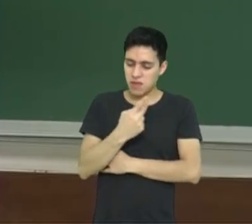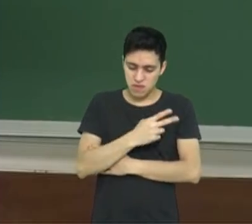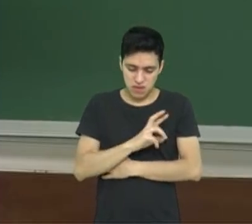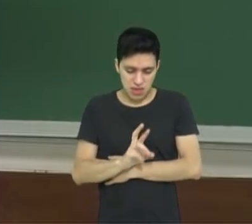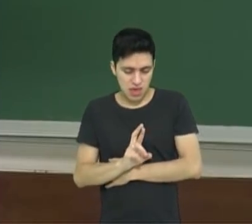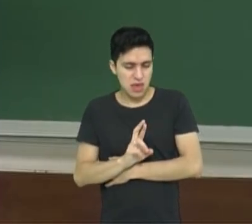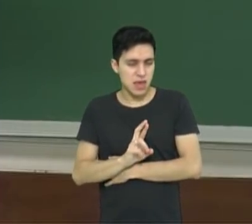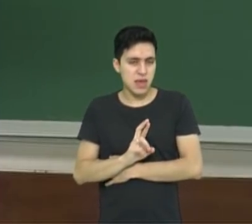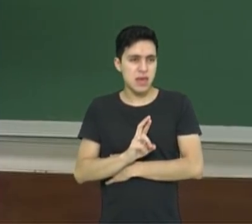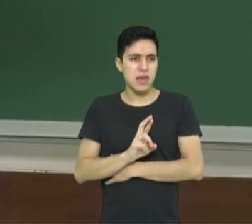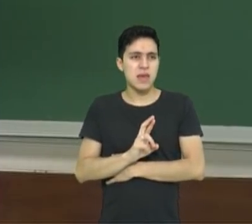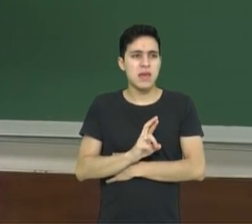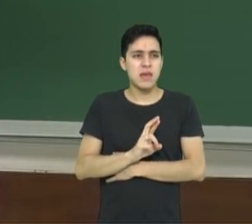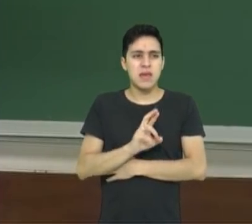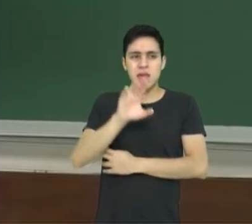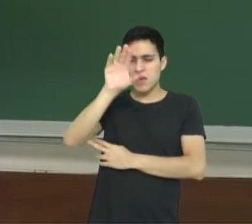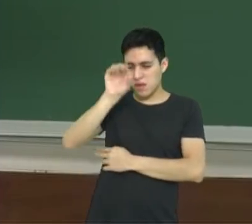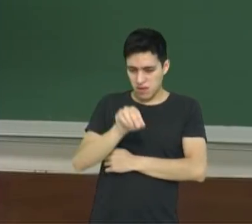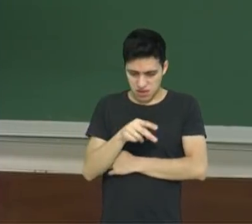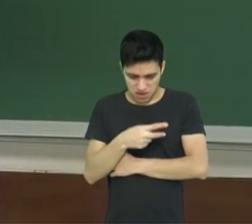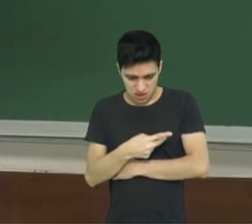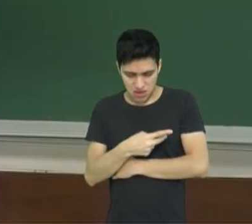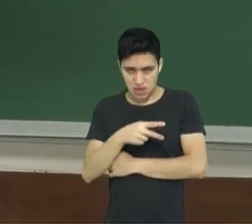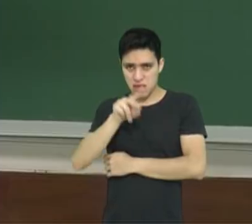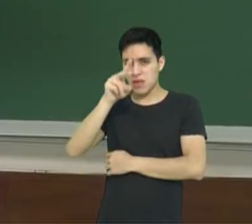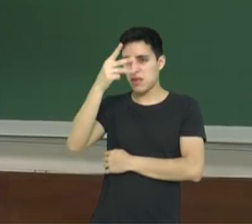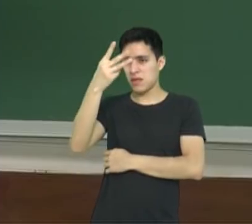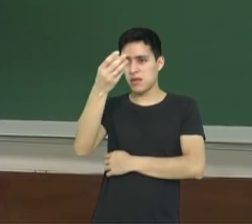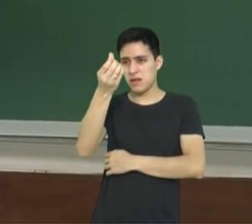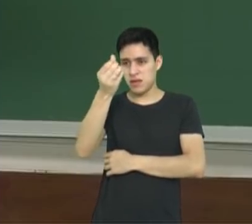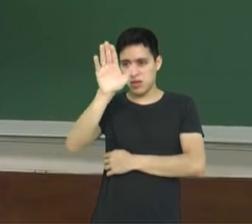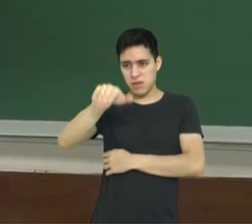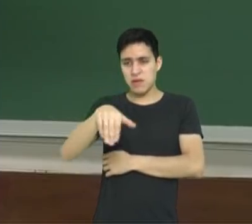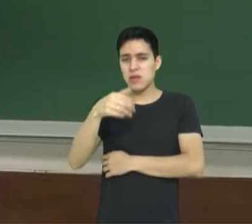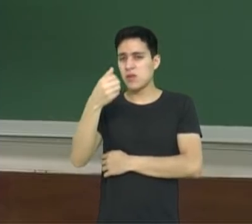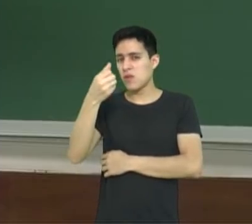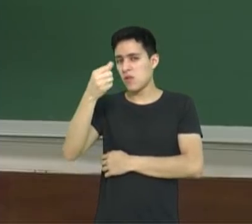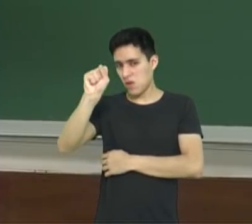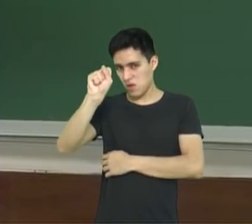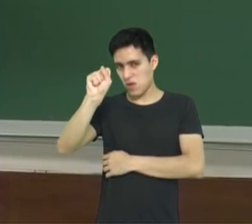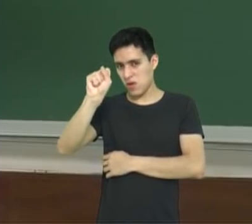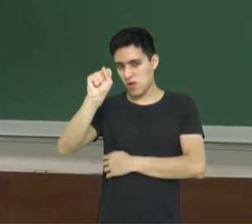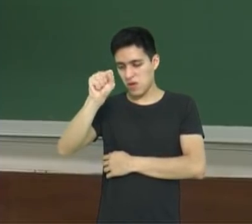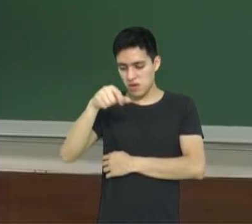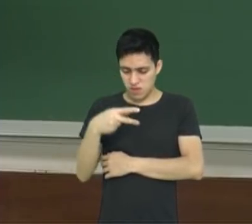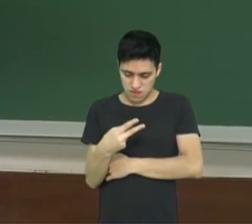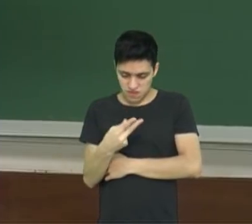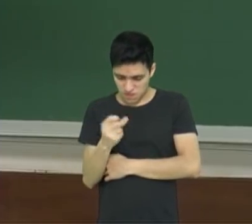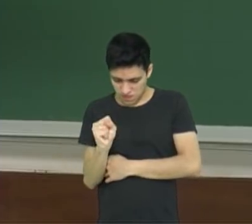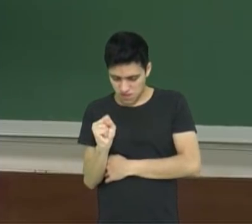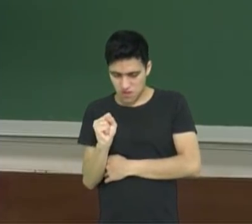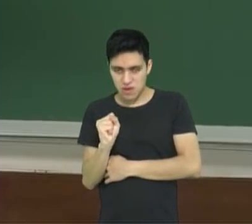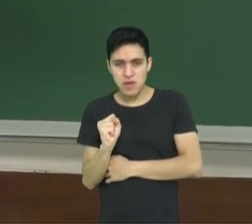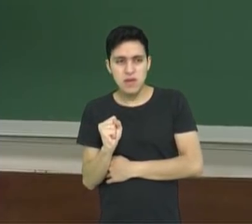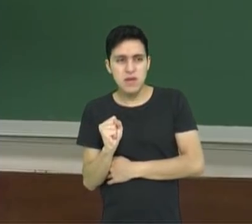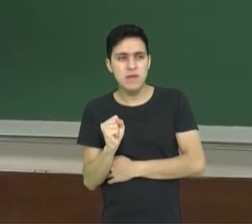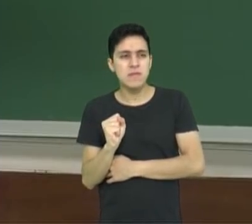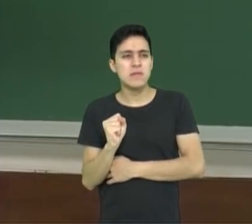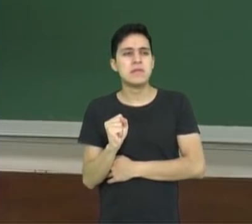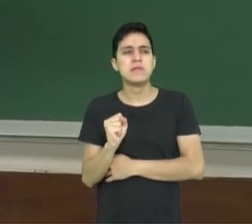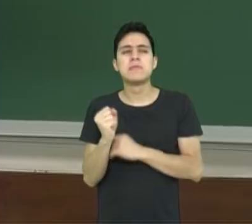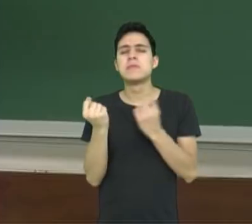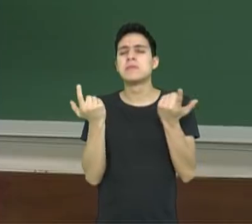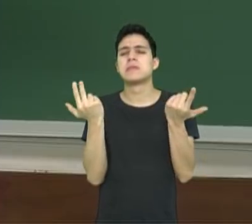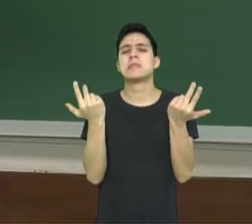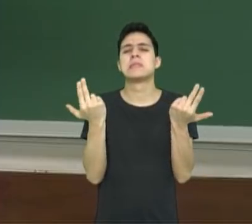2R. Copia o sinal de igual. 36 tira 8, 28. Dá na